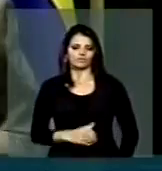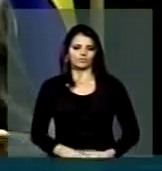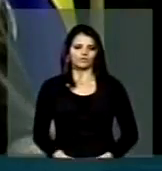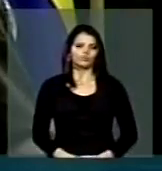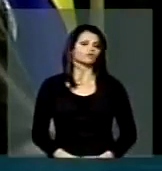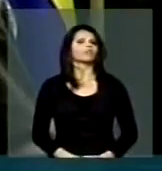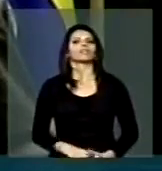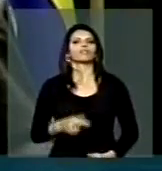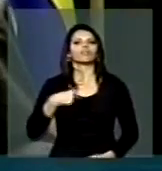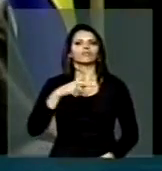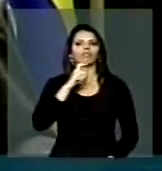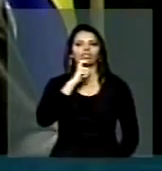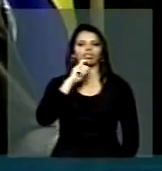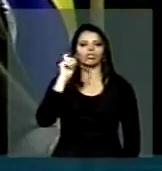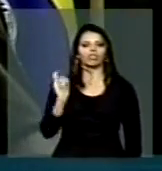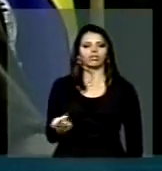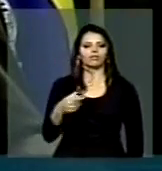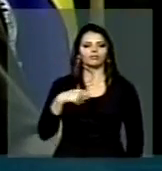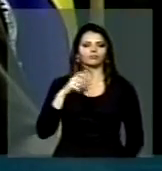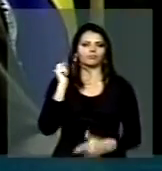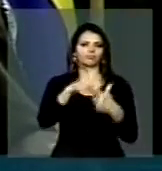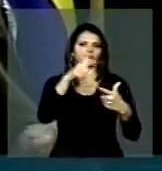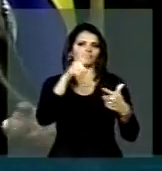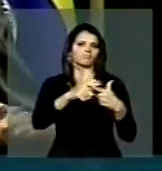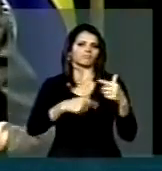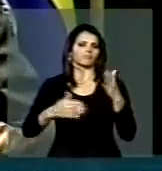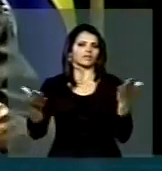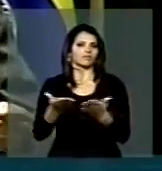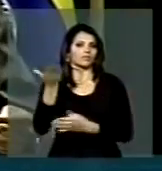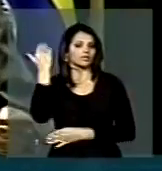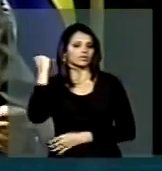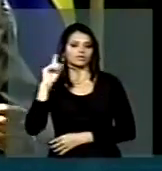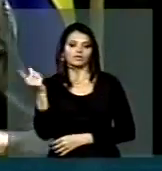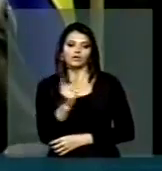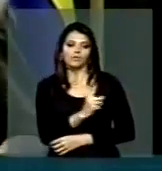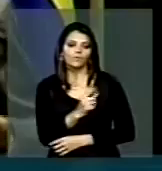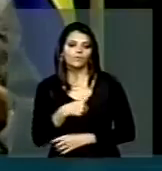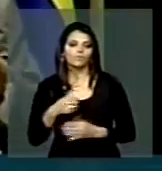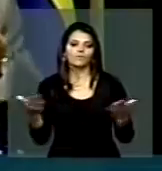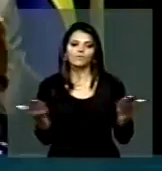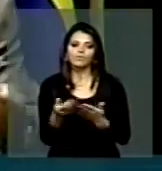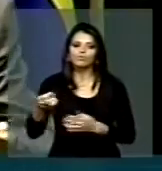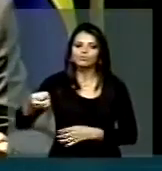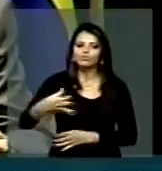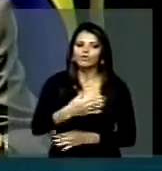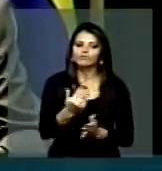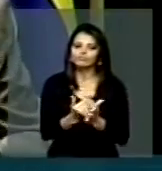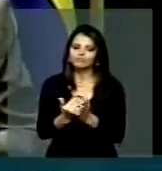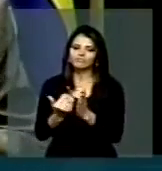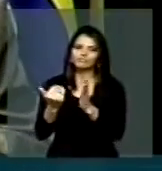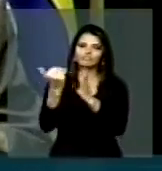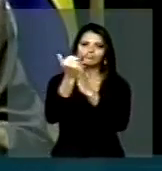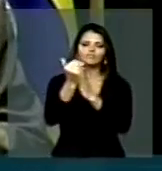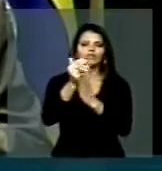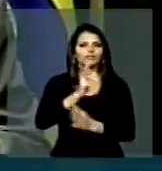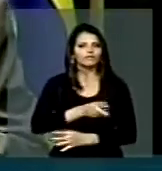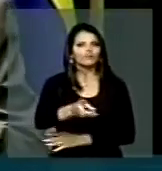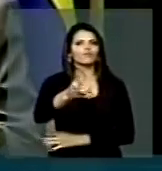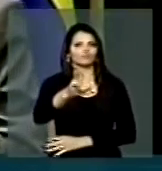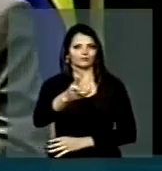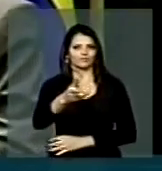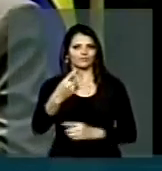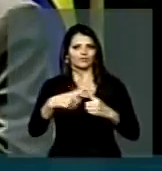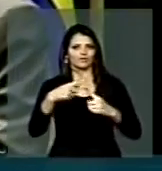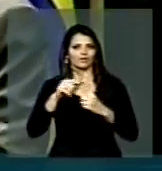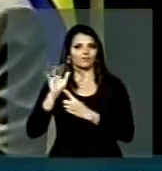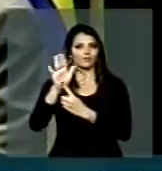novos cuspindo no presente e no passado, mas é abrir horizontes novos dando um passo adiante e mostrando ao país